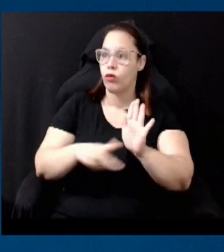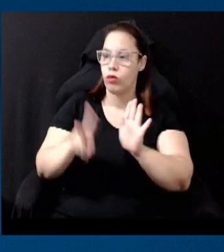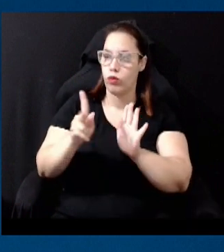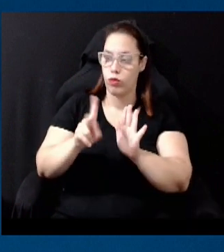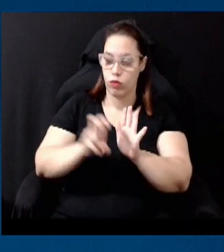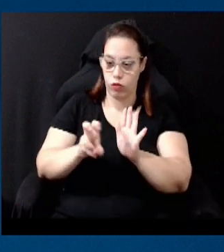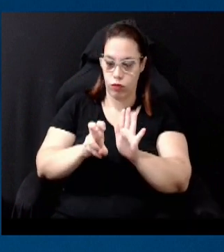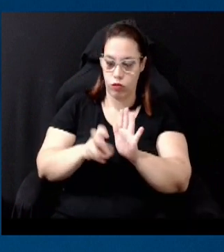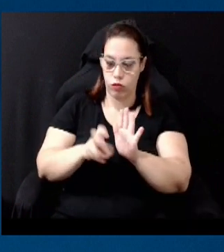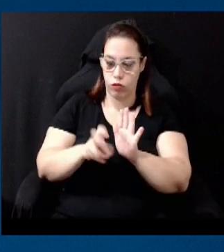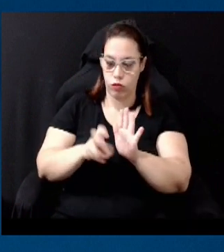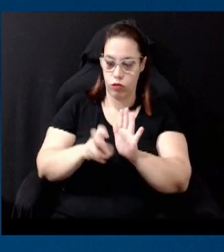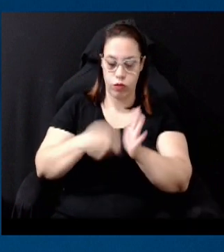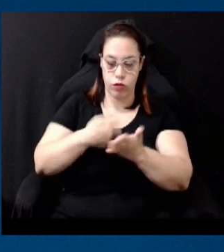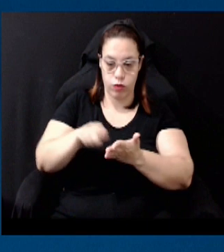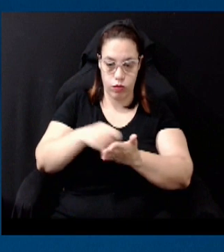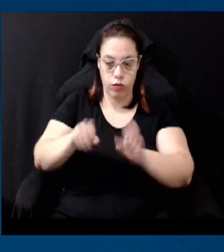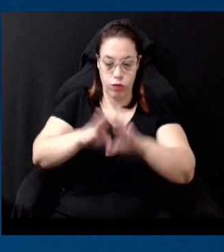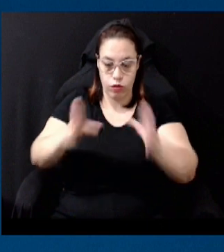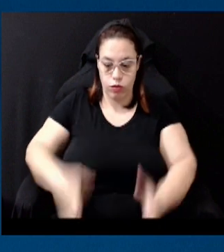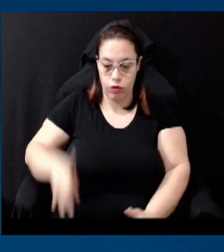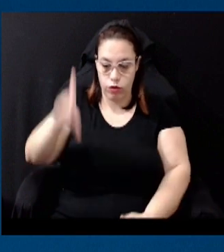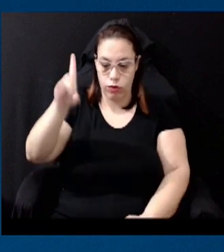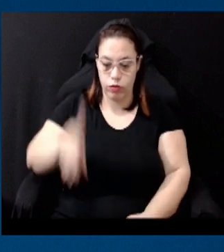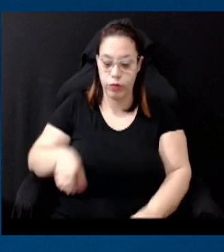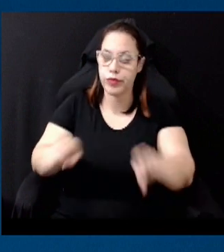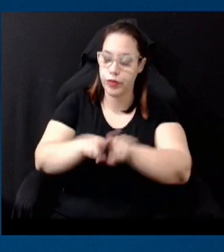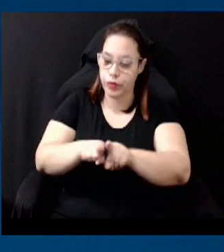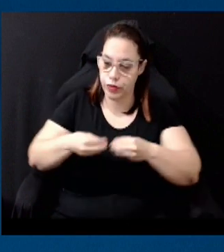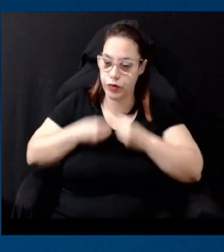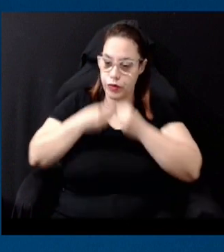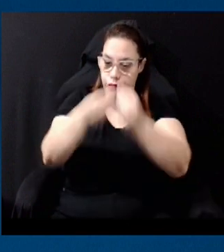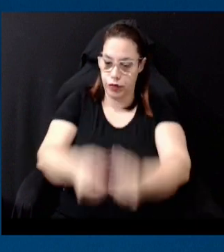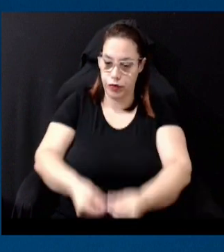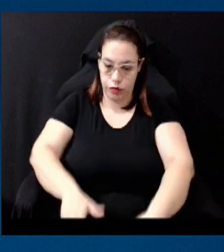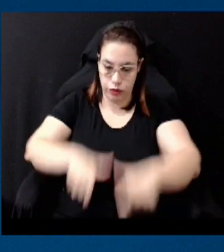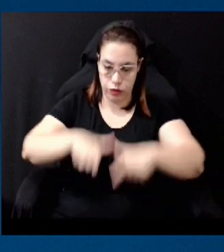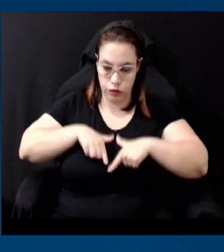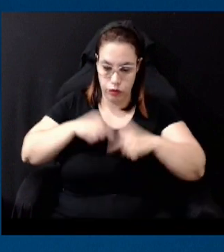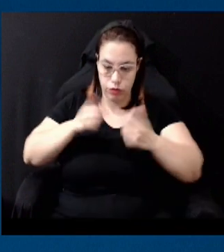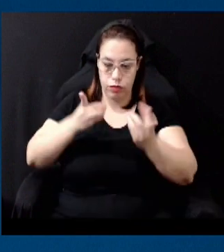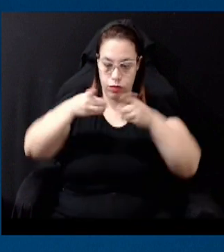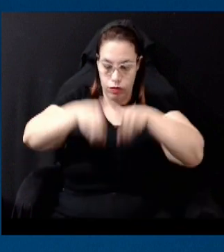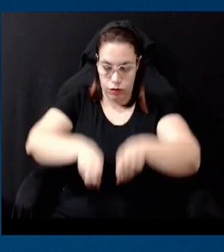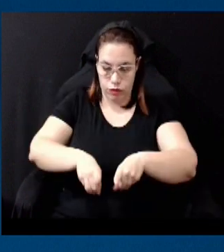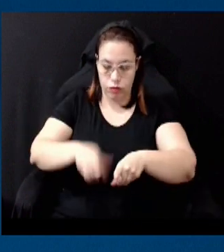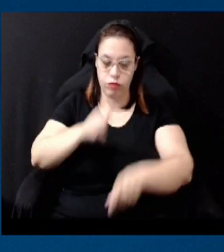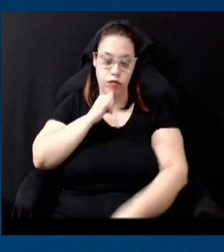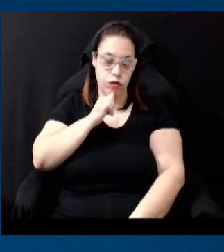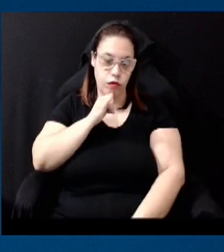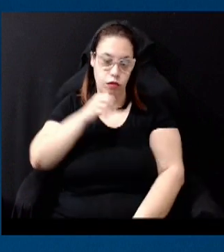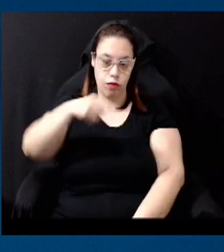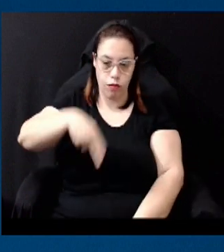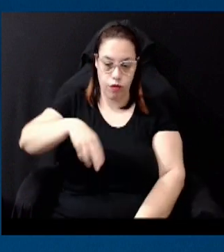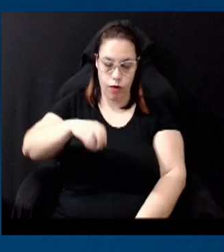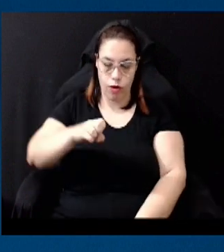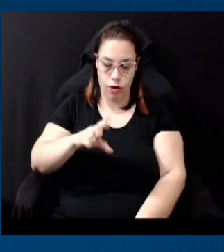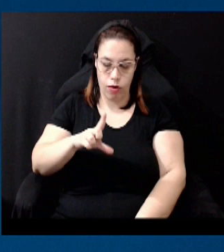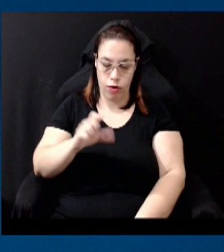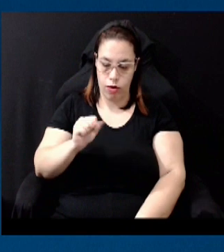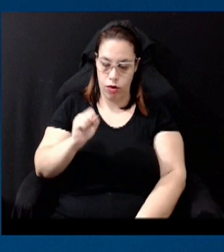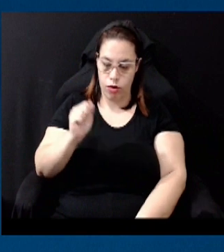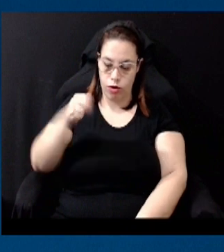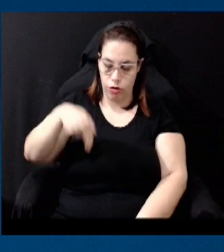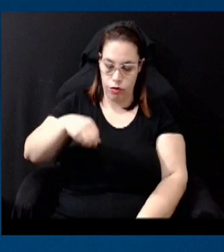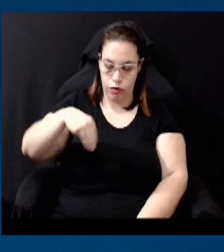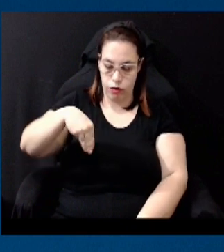projeto de autoria da mesa da Câmara, que também concede a medalha Exemplo Digno General Nelson Santini Júnior a Moisés